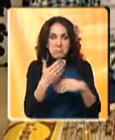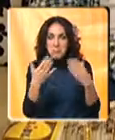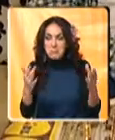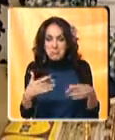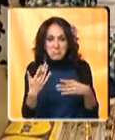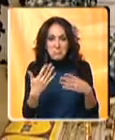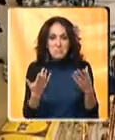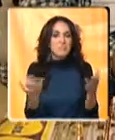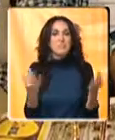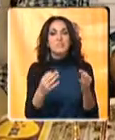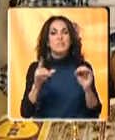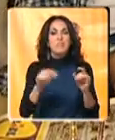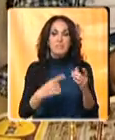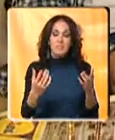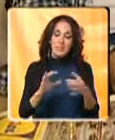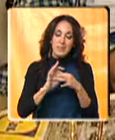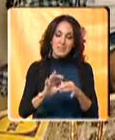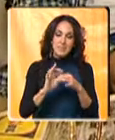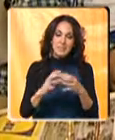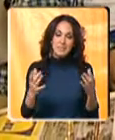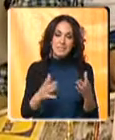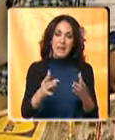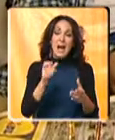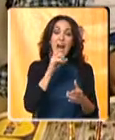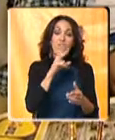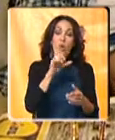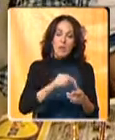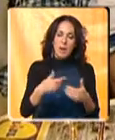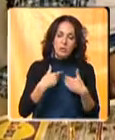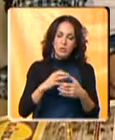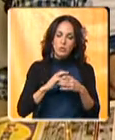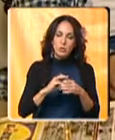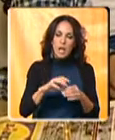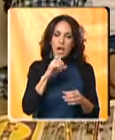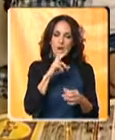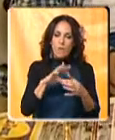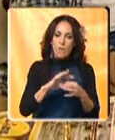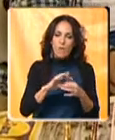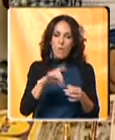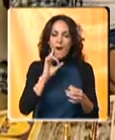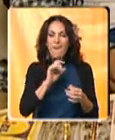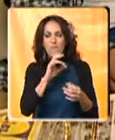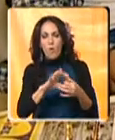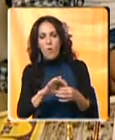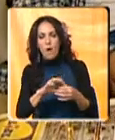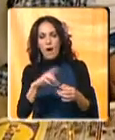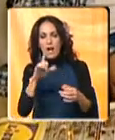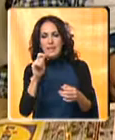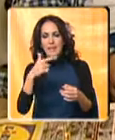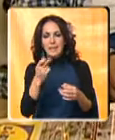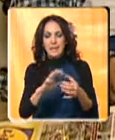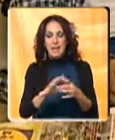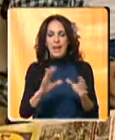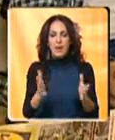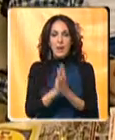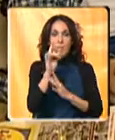está. É claro que também temos aqui a cumplicidade dos teus avós, não é? O avô é o avô Eugénio e a avó como é que se chama? Avó Helena. Pronto, e